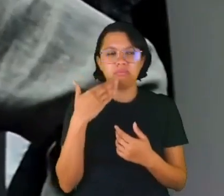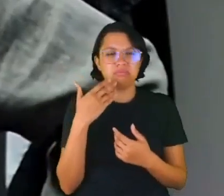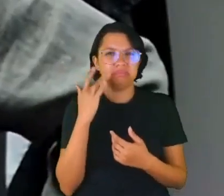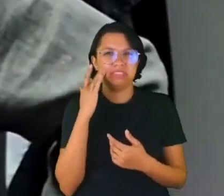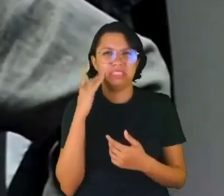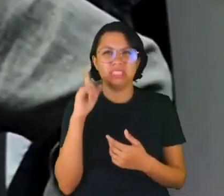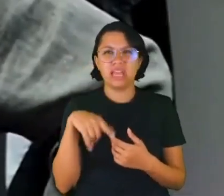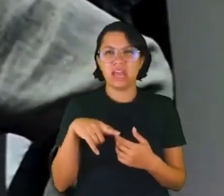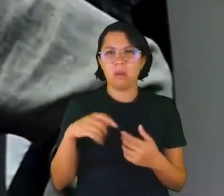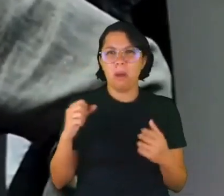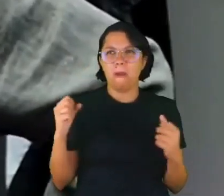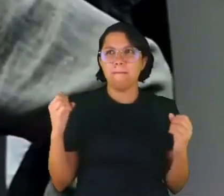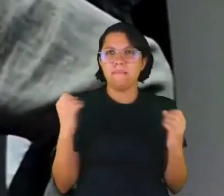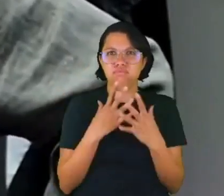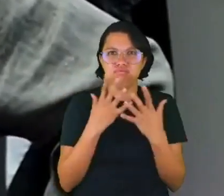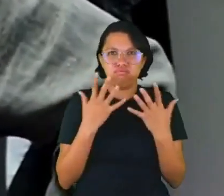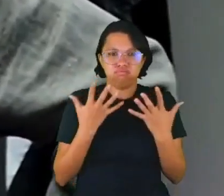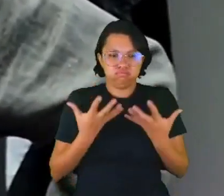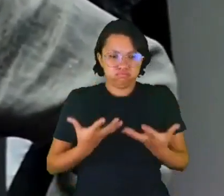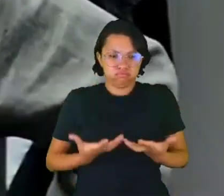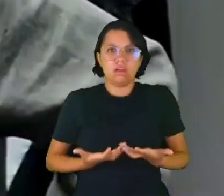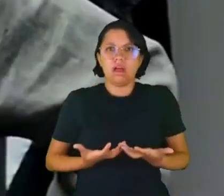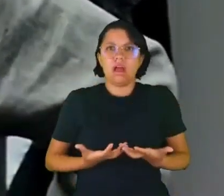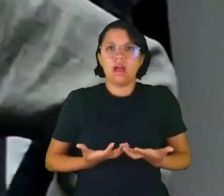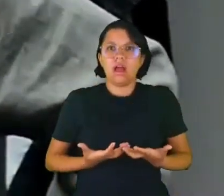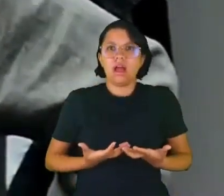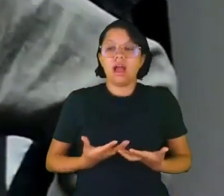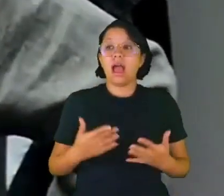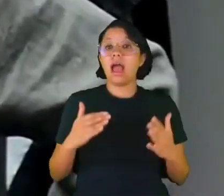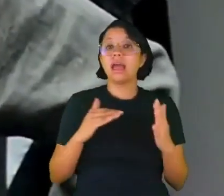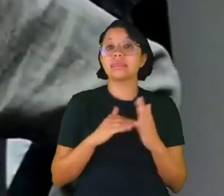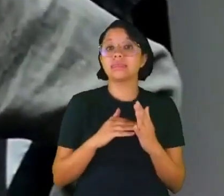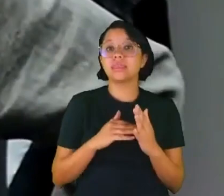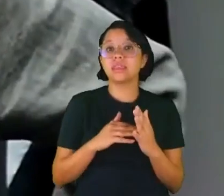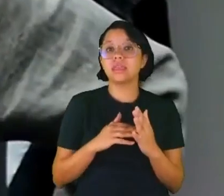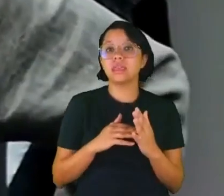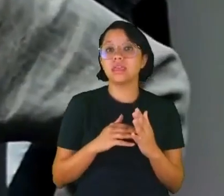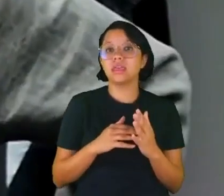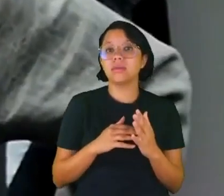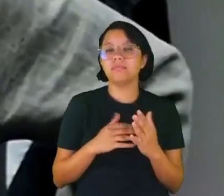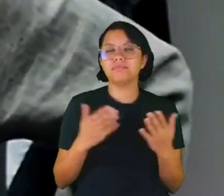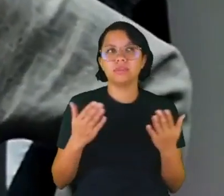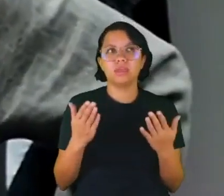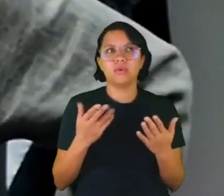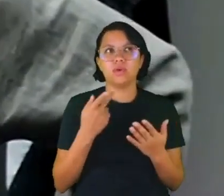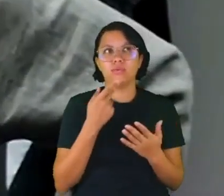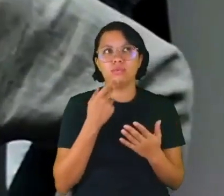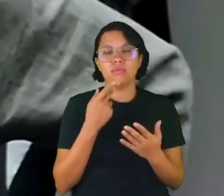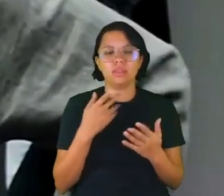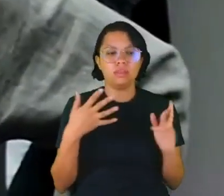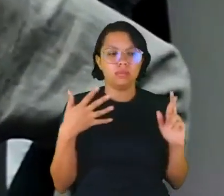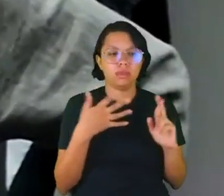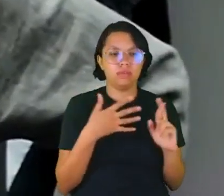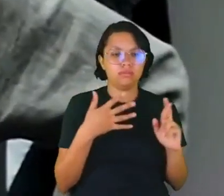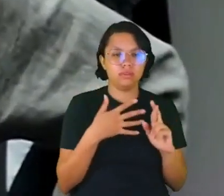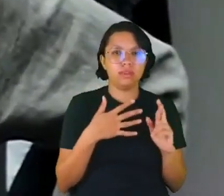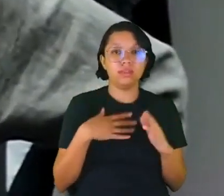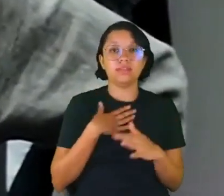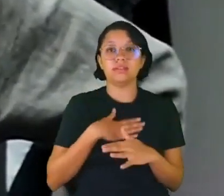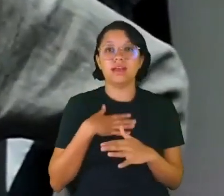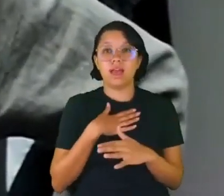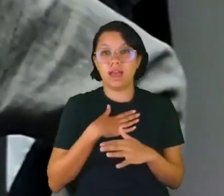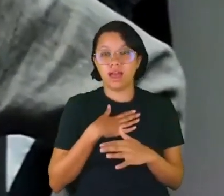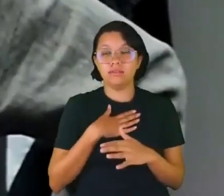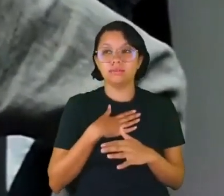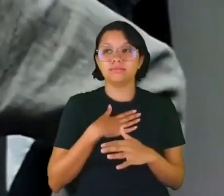colocaram no nosso colo. E até aqui eu devo fazer uma menção muito expressa, muito